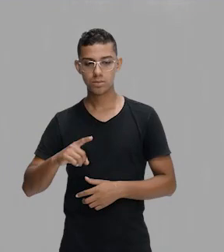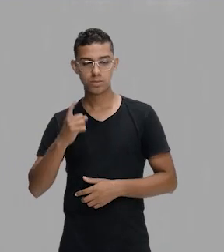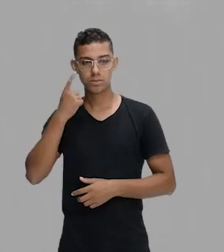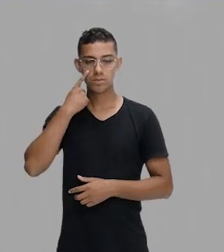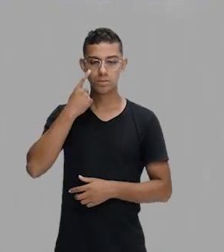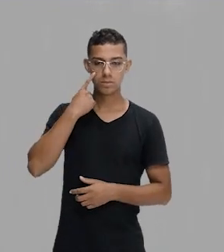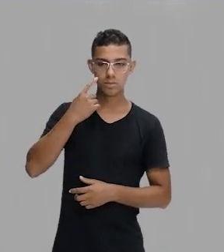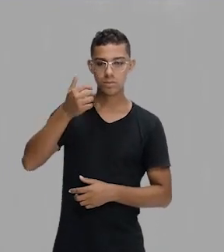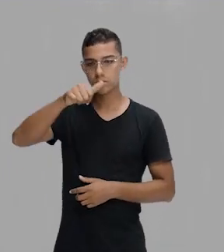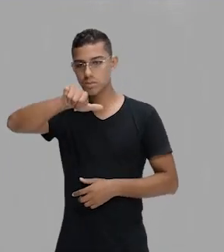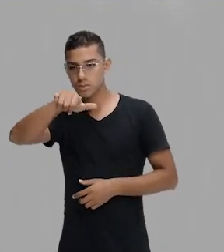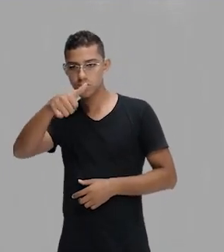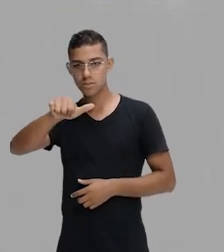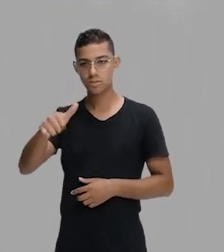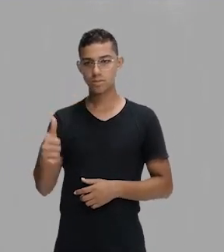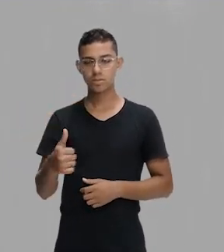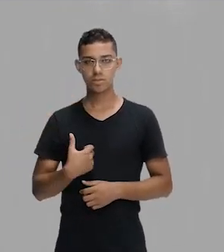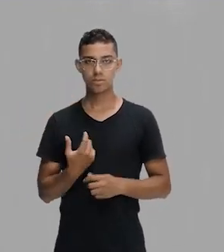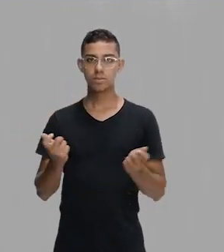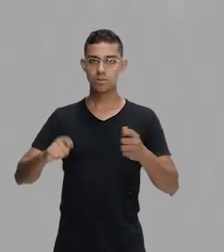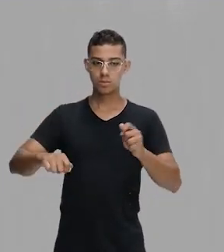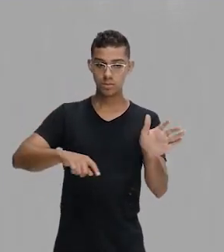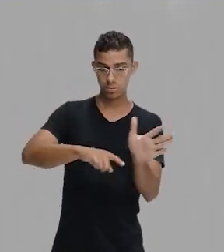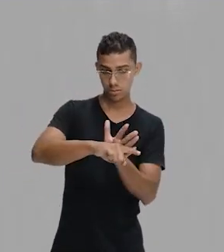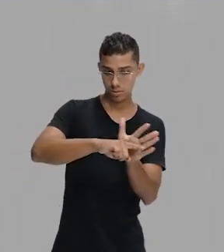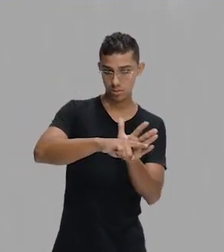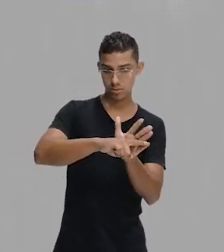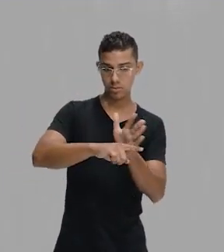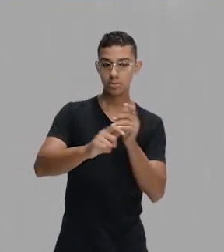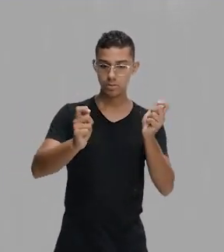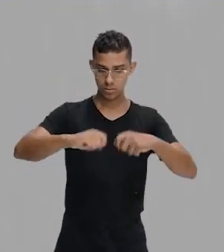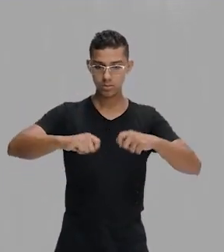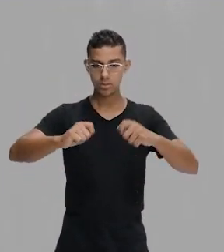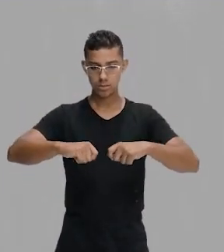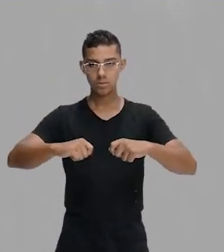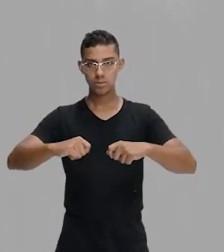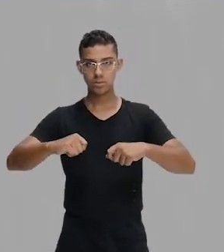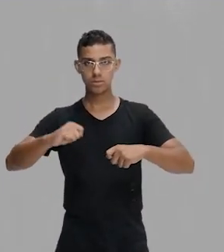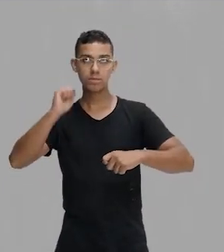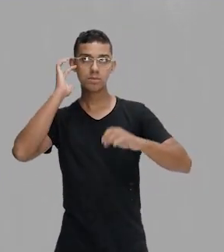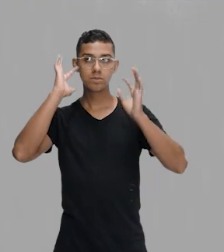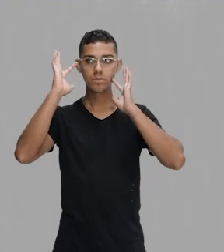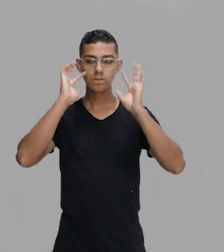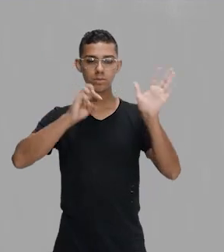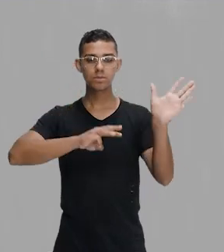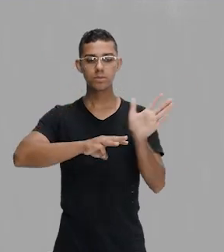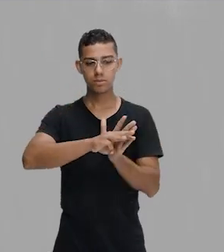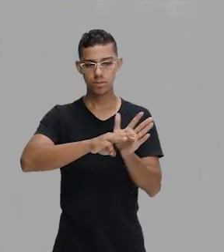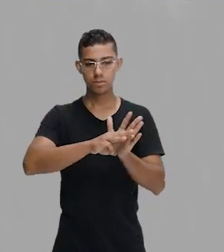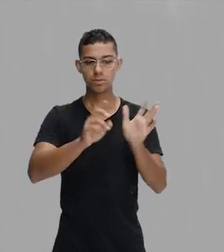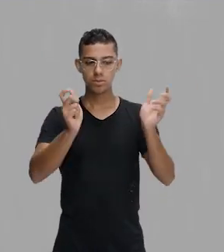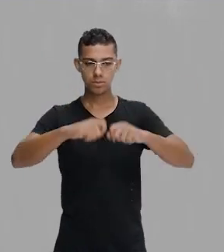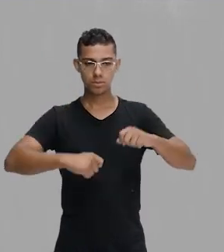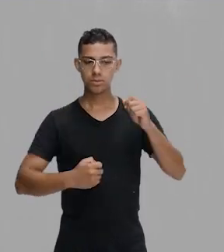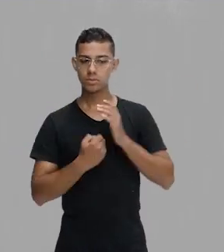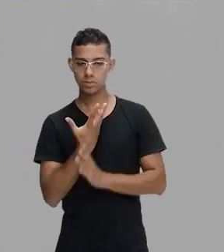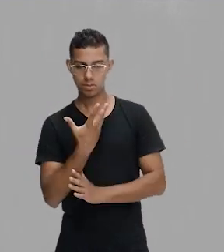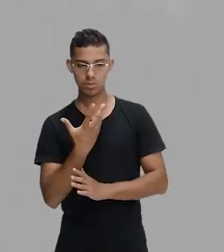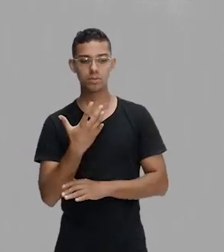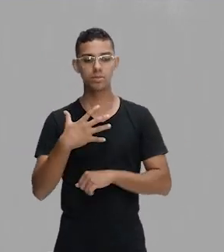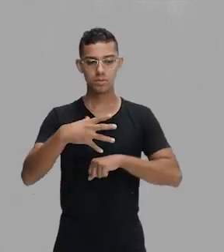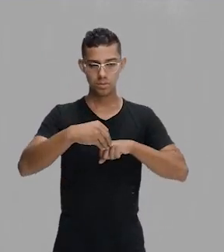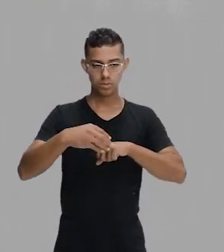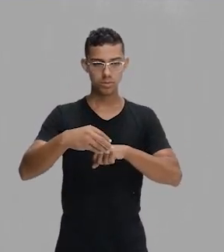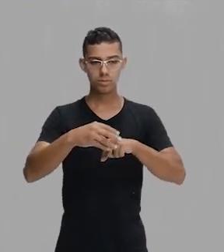vai investigar alguma coisa, vai pesquisar algo, você precisa ter em mente um determinado método para construir este